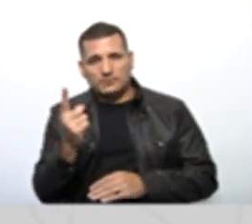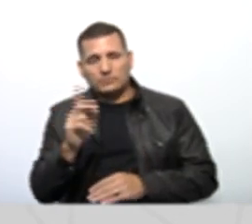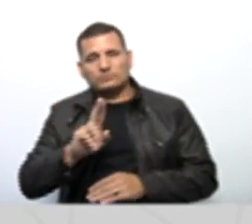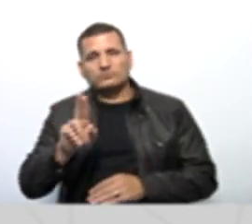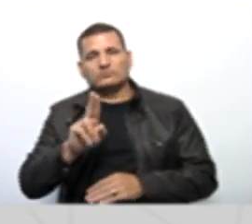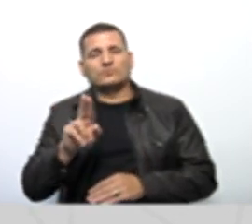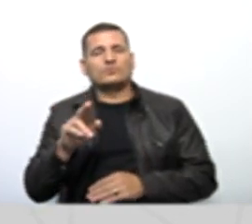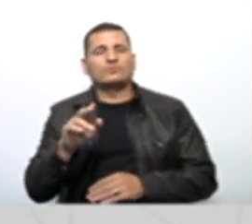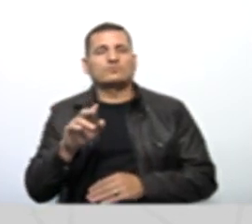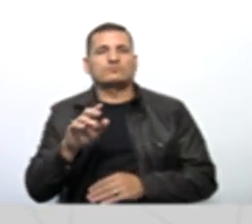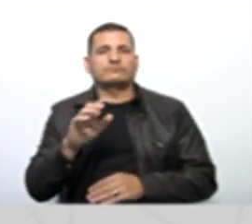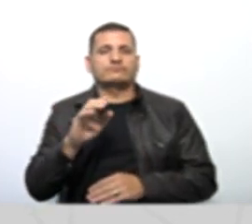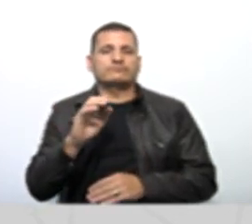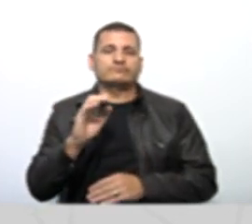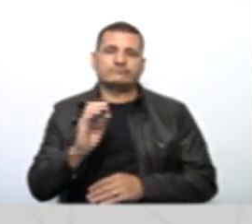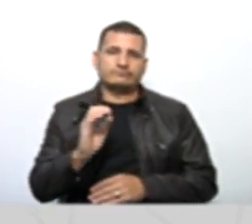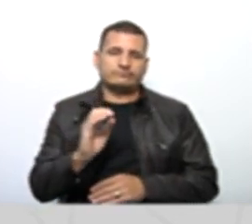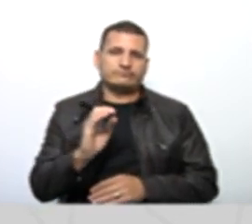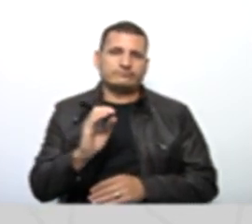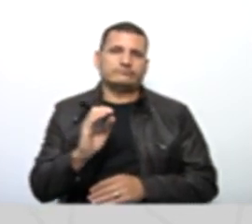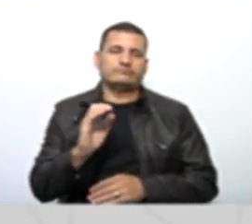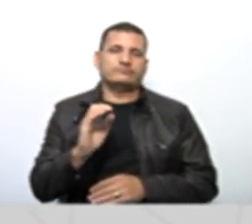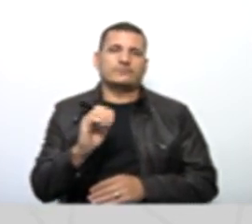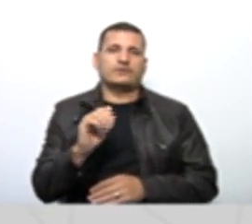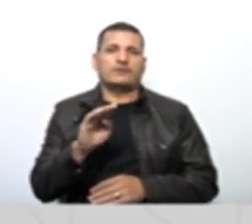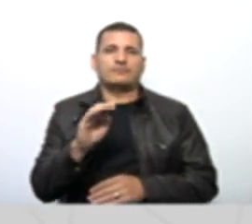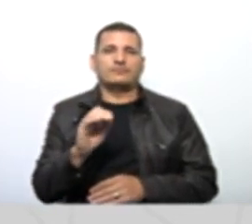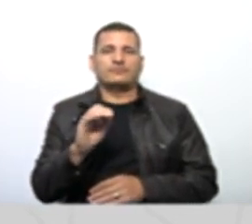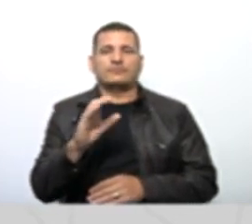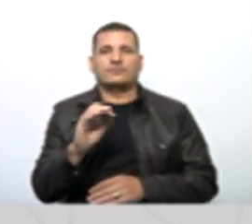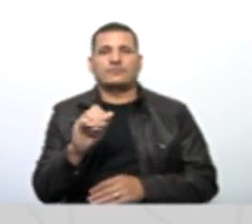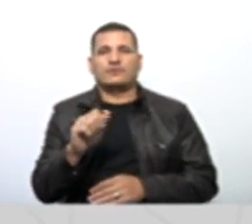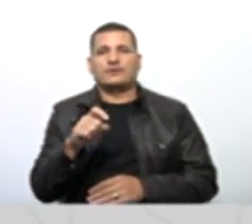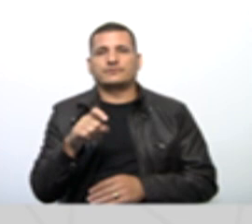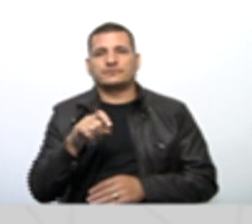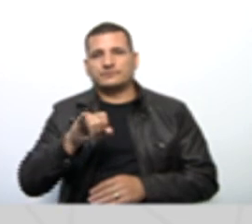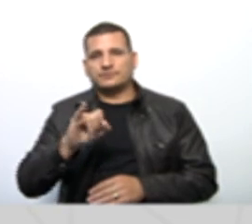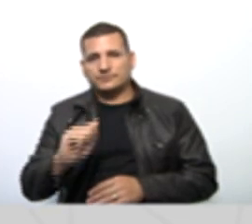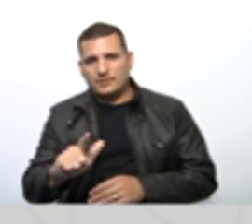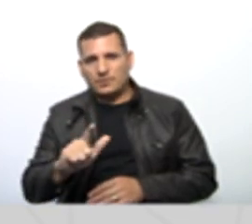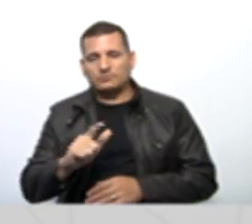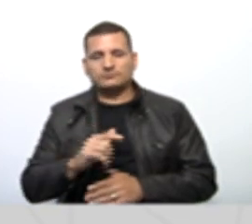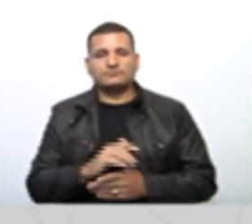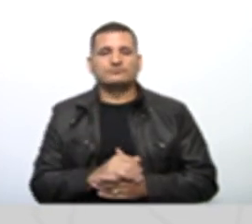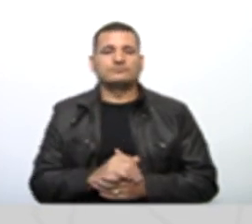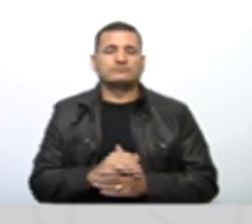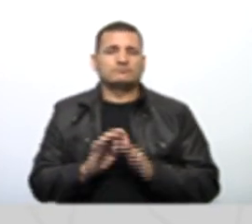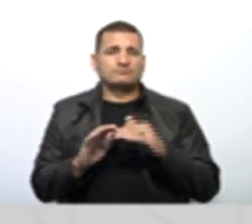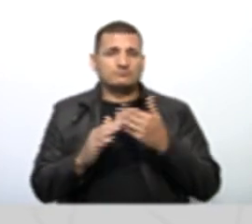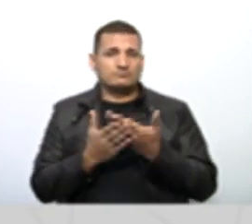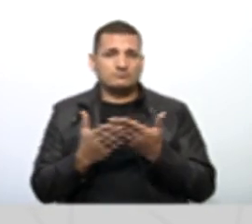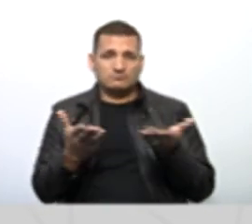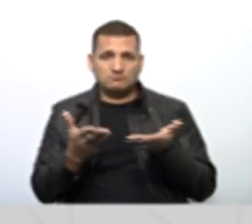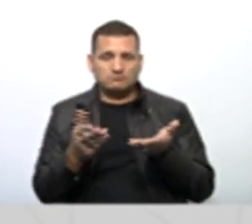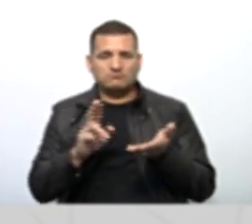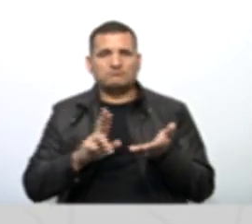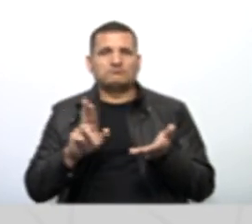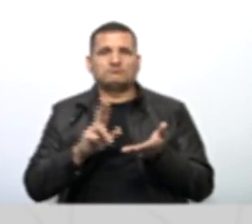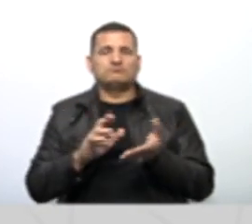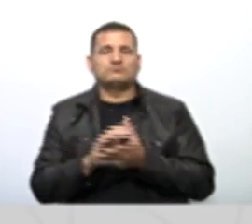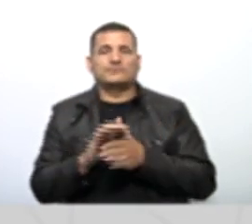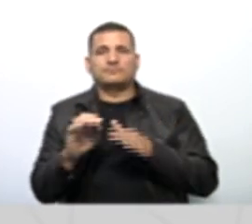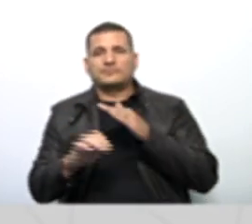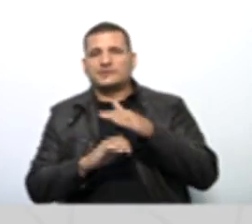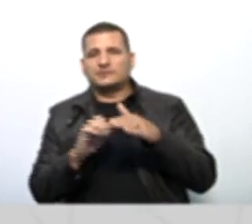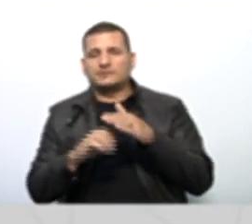e ainda se utiliza assim é muito comum mas já falei exemplo nessas operadoras aí por favor